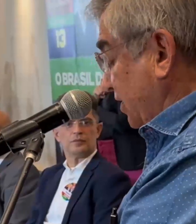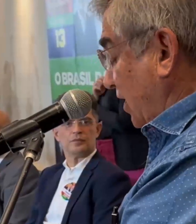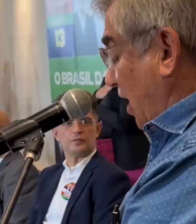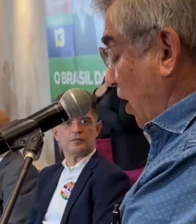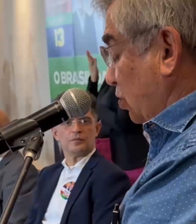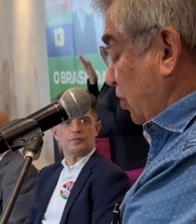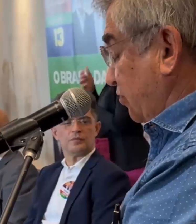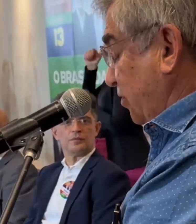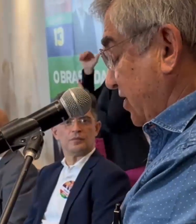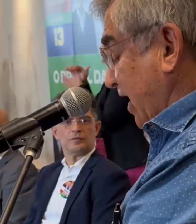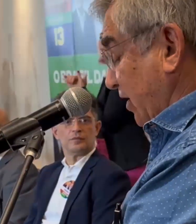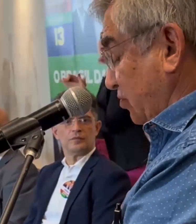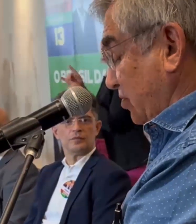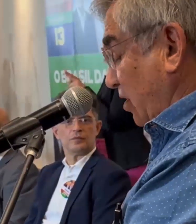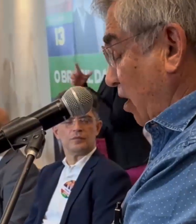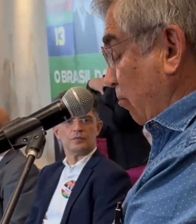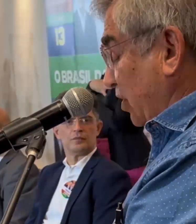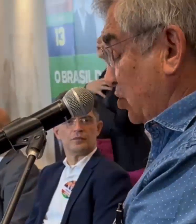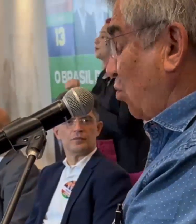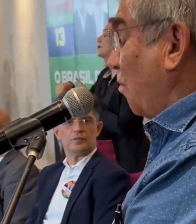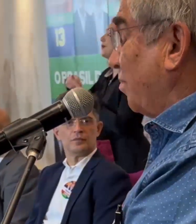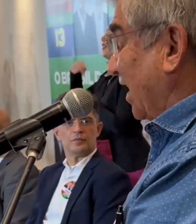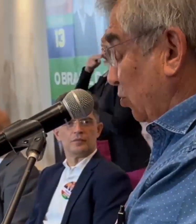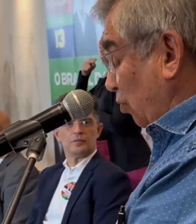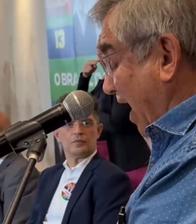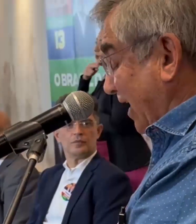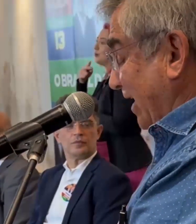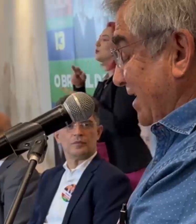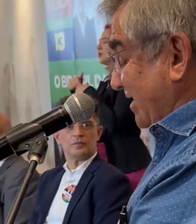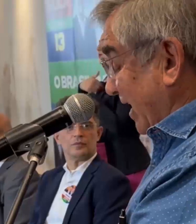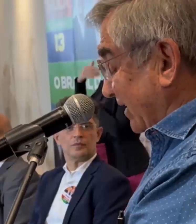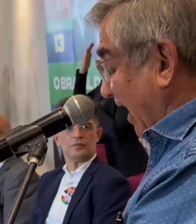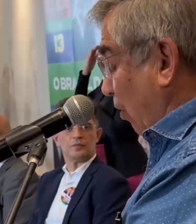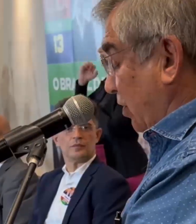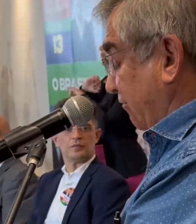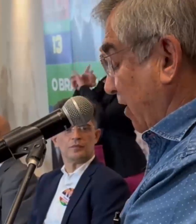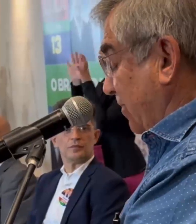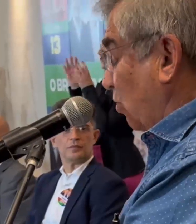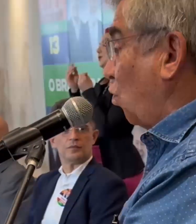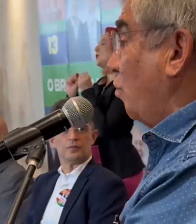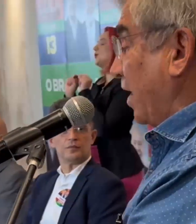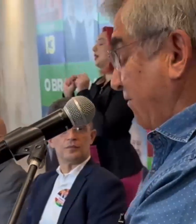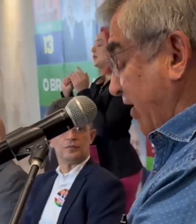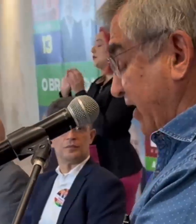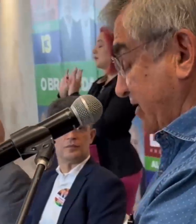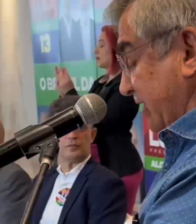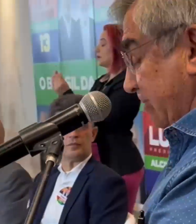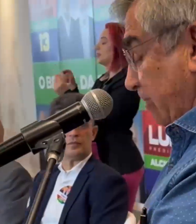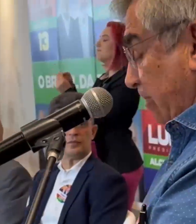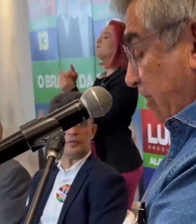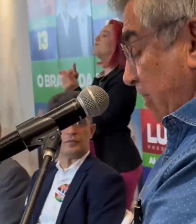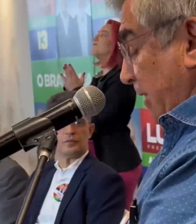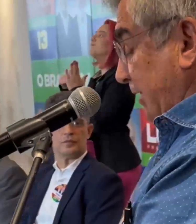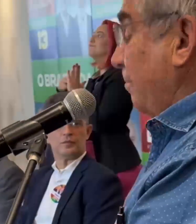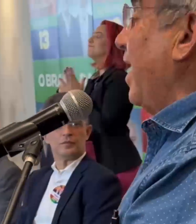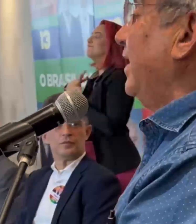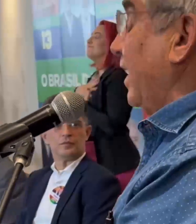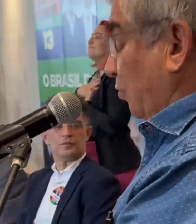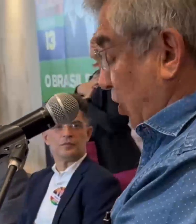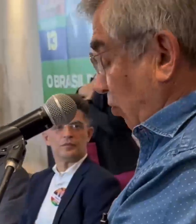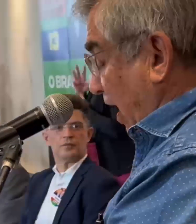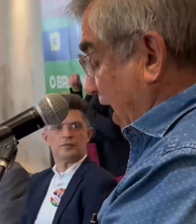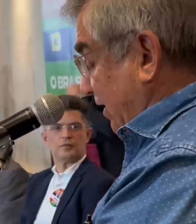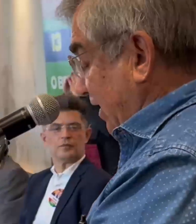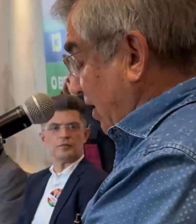a minha esposa aos meus filhos e netos por isso Compreendo o lugar central que a família ocupa na fé cristã também